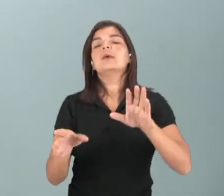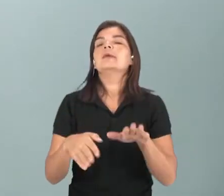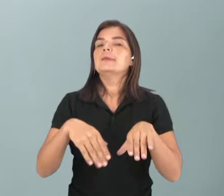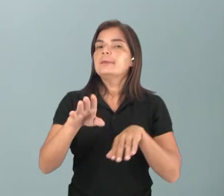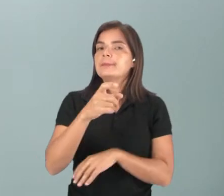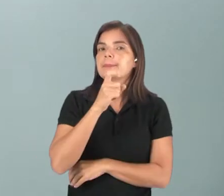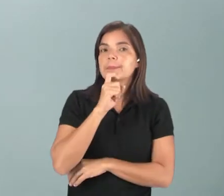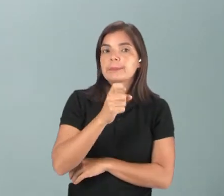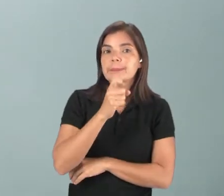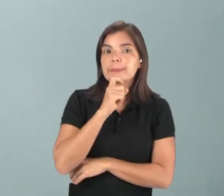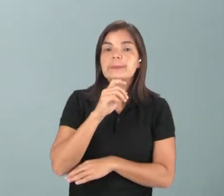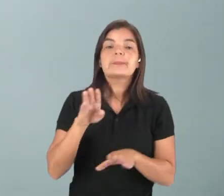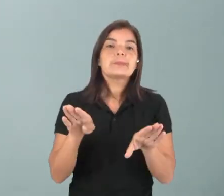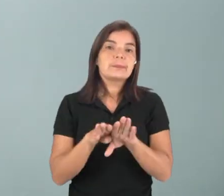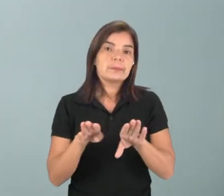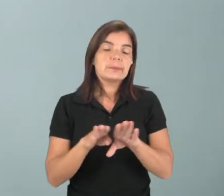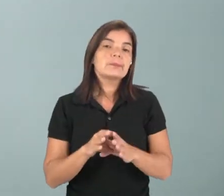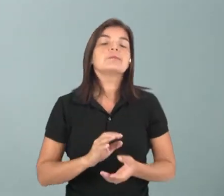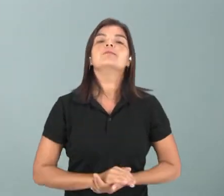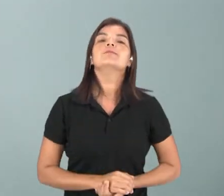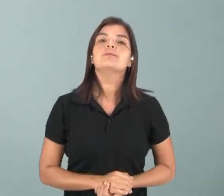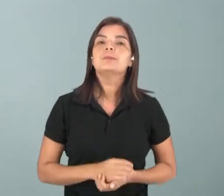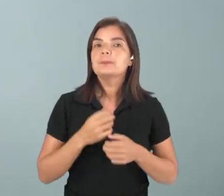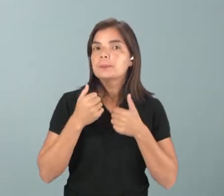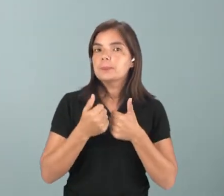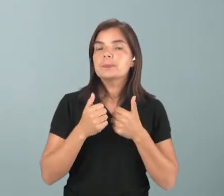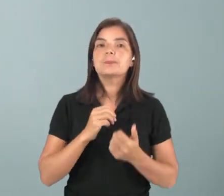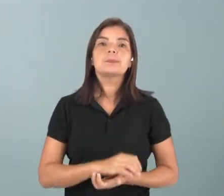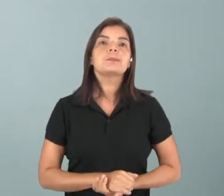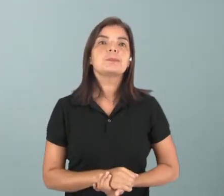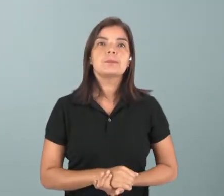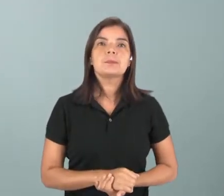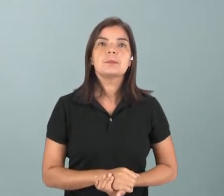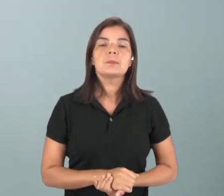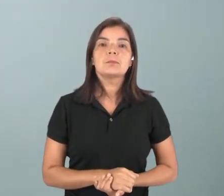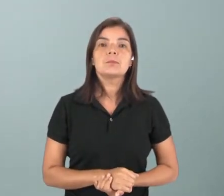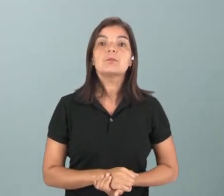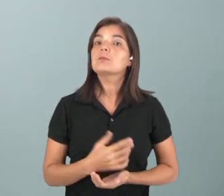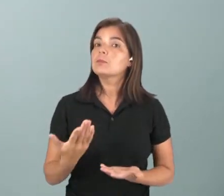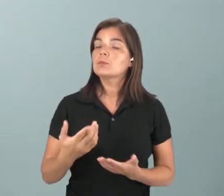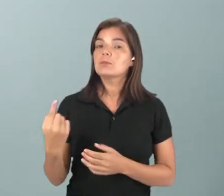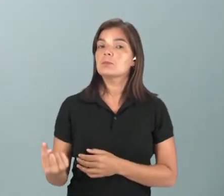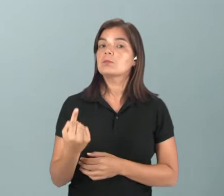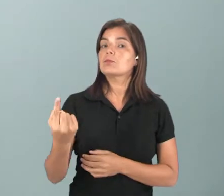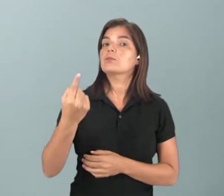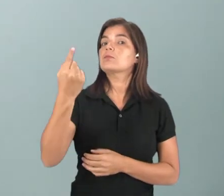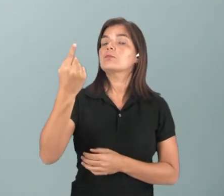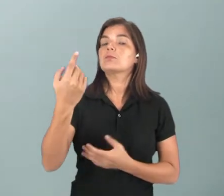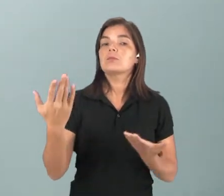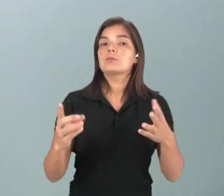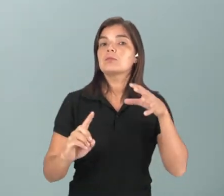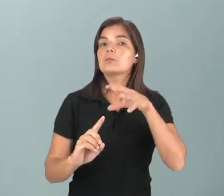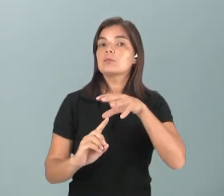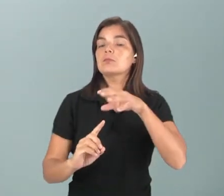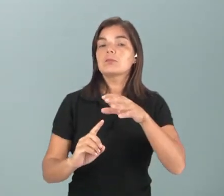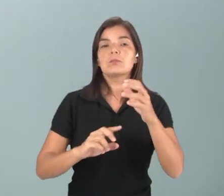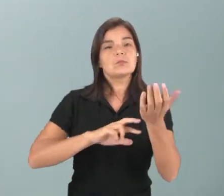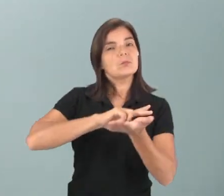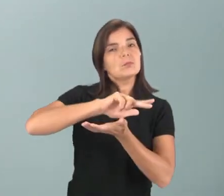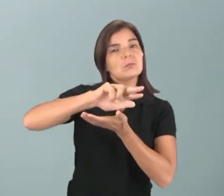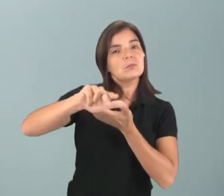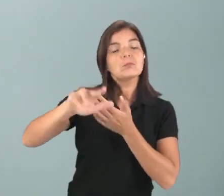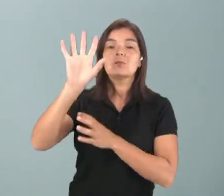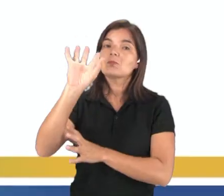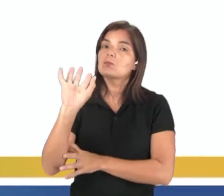polos, mais temperado é o clima daquela região, tá bom? A altitude, qual é a interferência da altitude nas variações